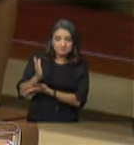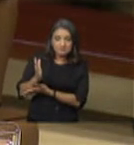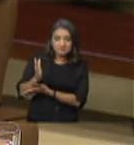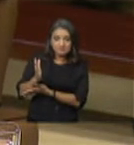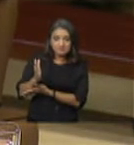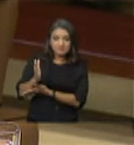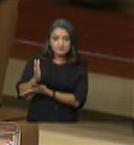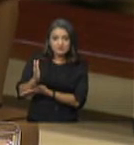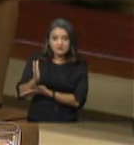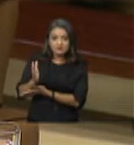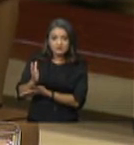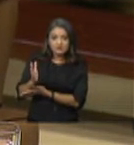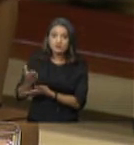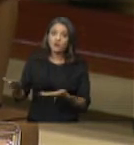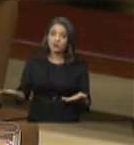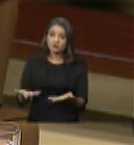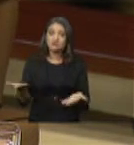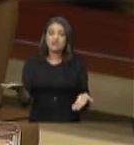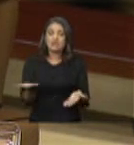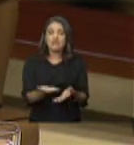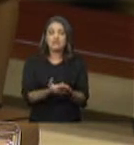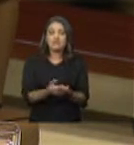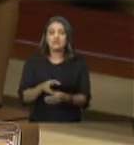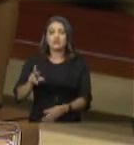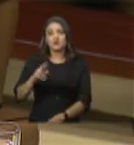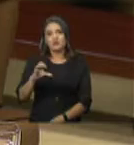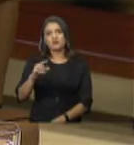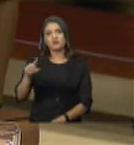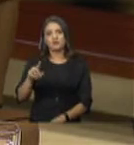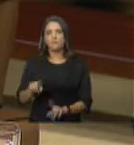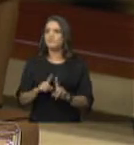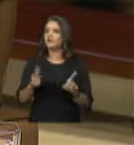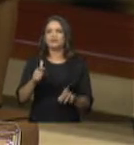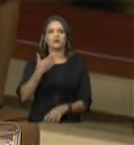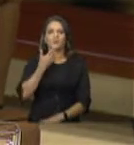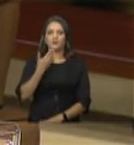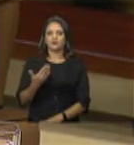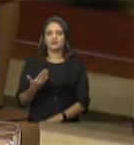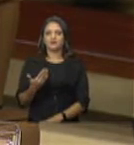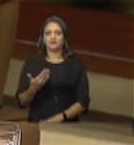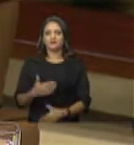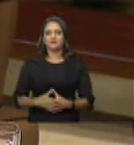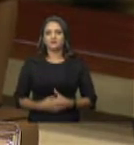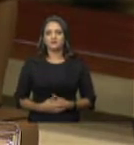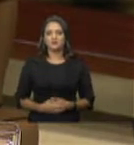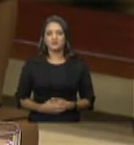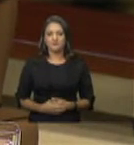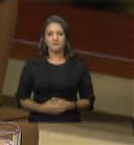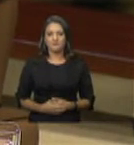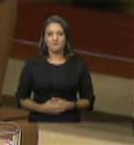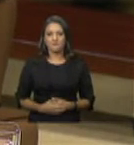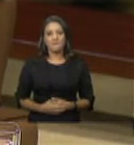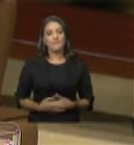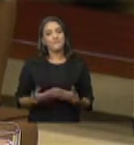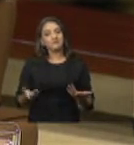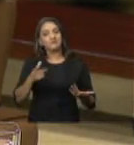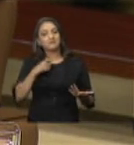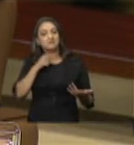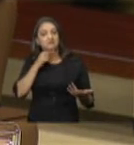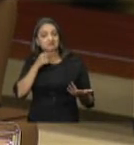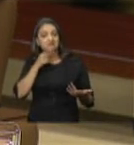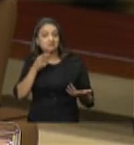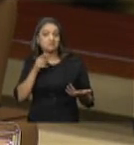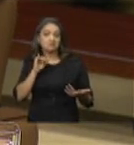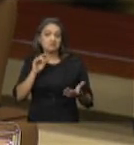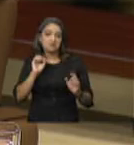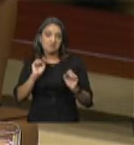nesta própria são rescisória Mas isso não foi pedido e a demais haveria uma dúvida se isto de